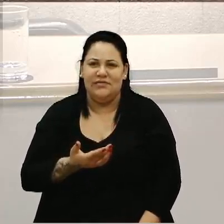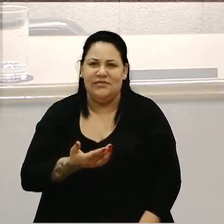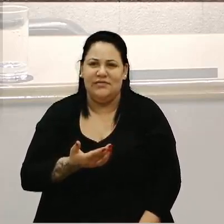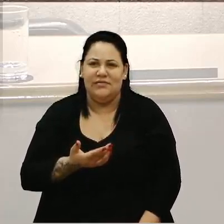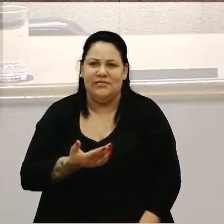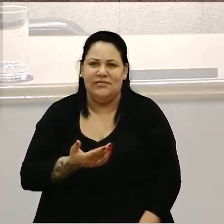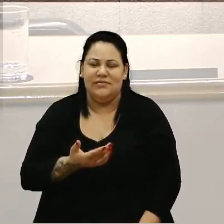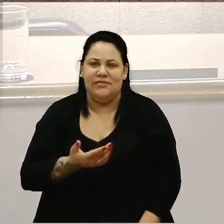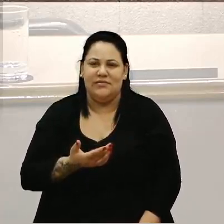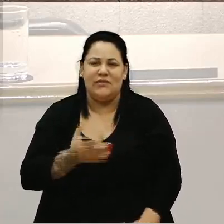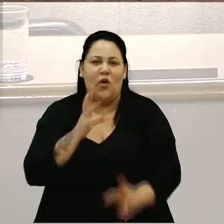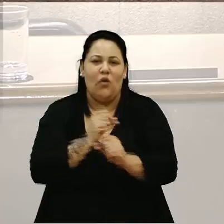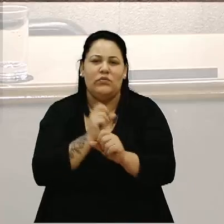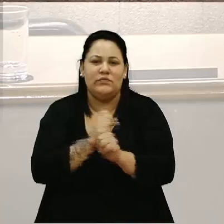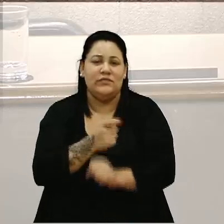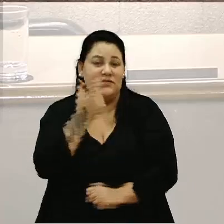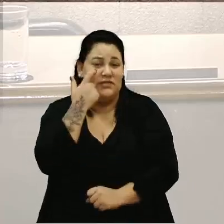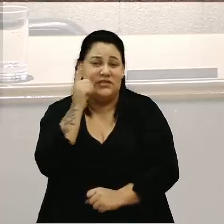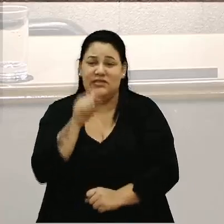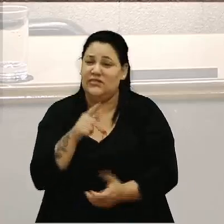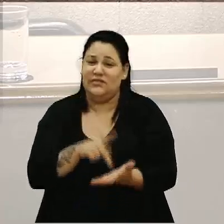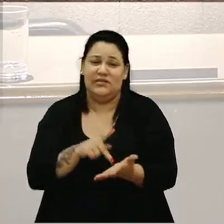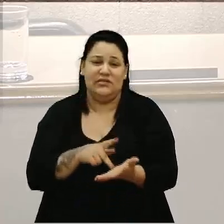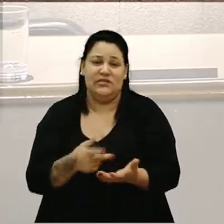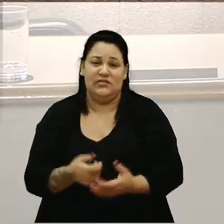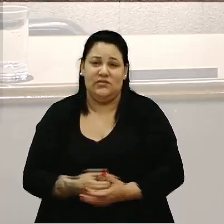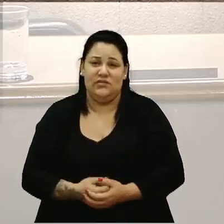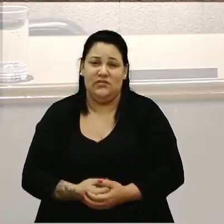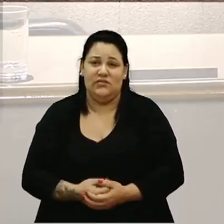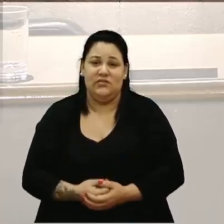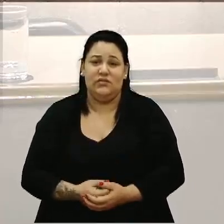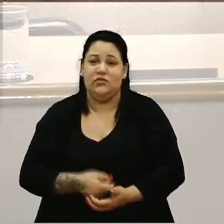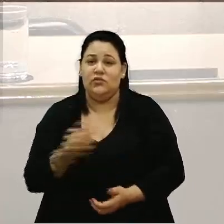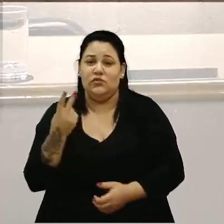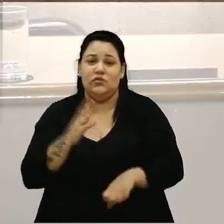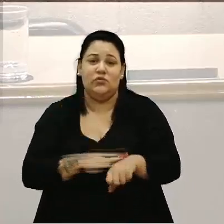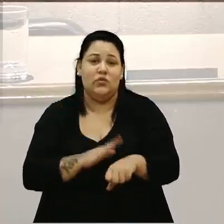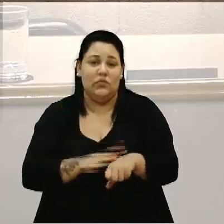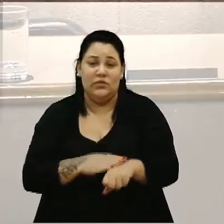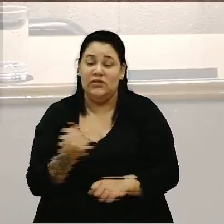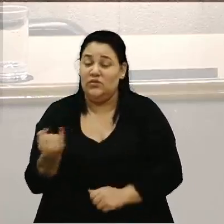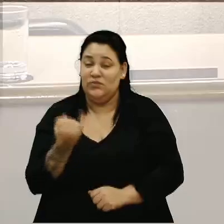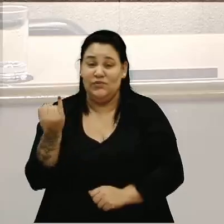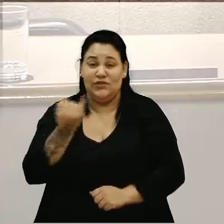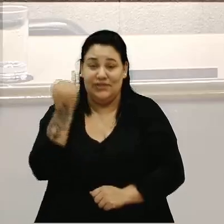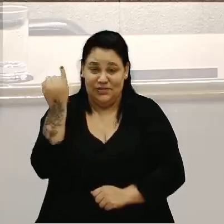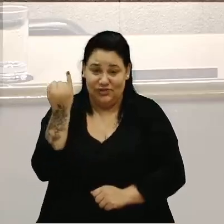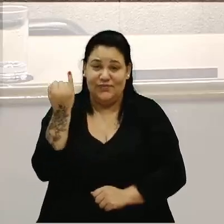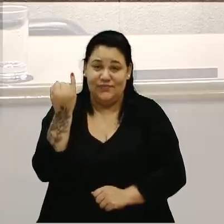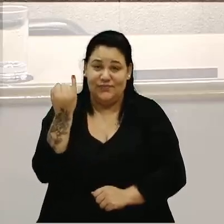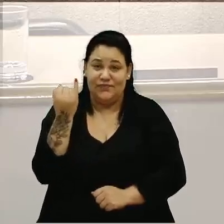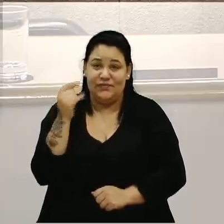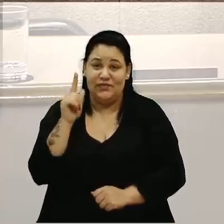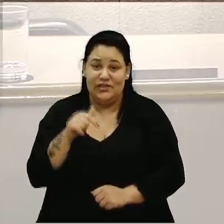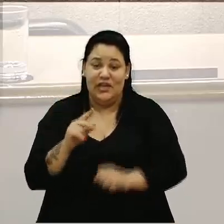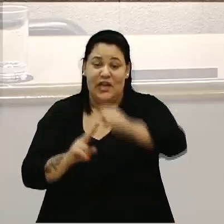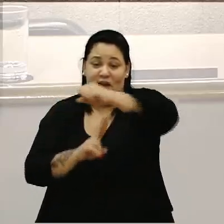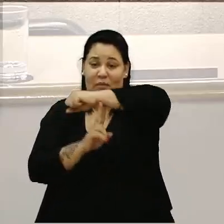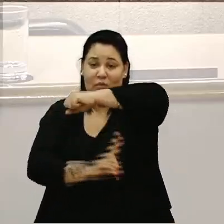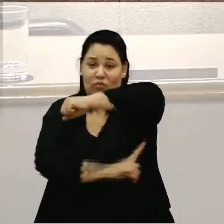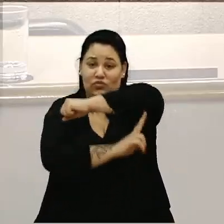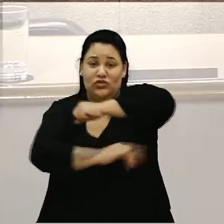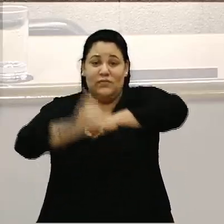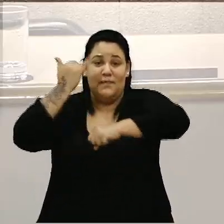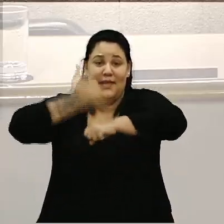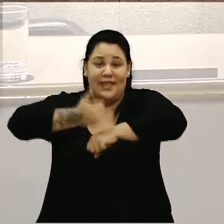ver se realmente isso é verdade. Nos dois momentos importantíssimos, que é a ponte metálica, que,